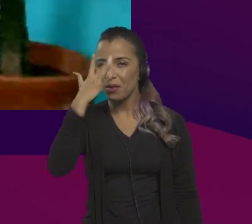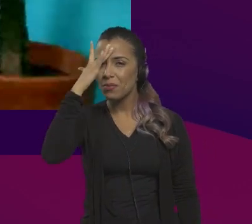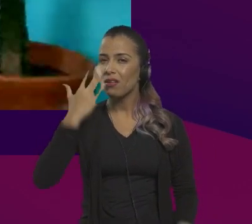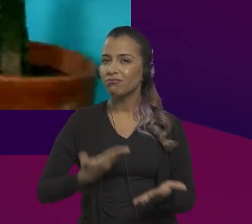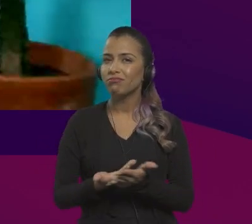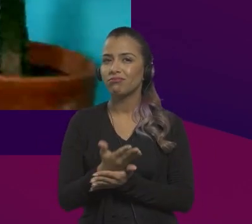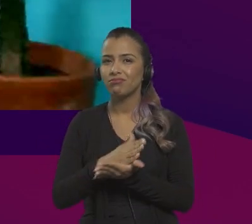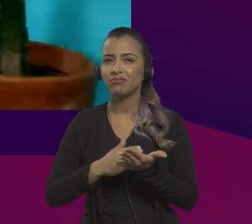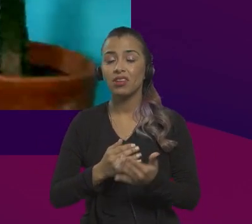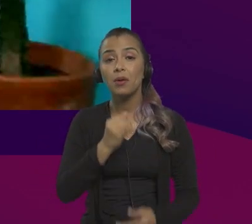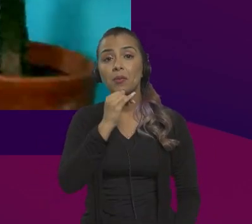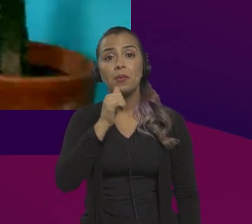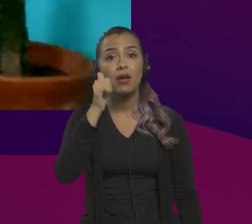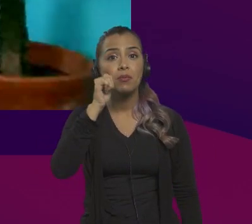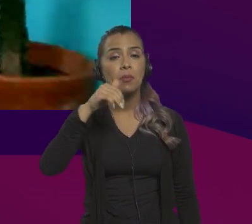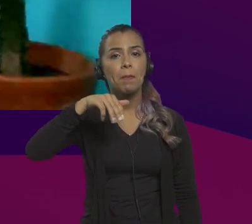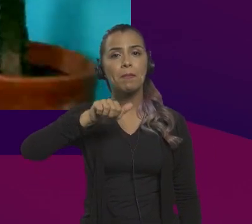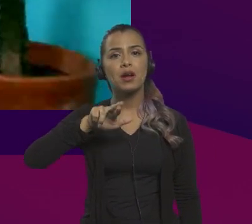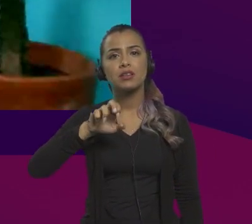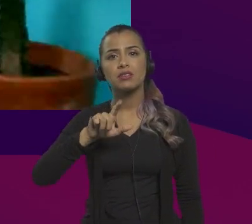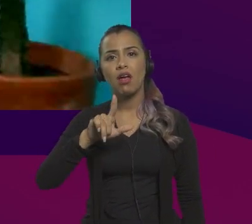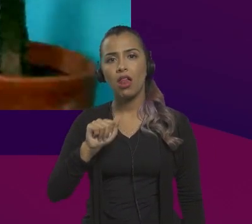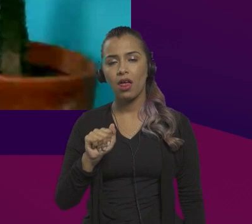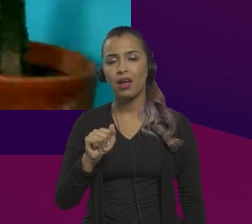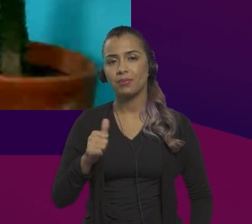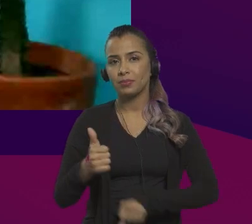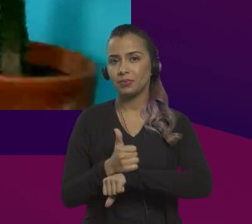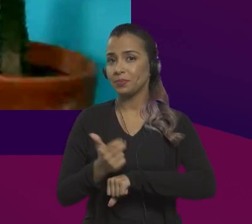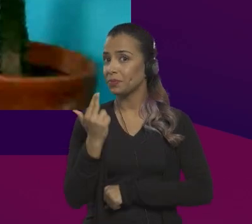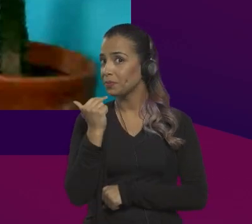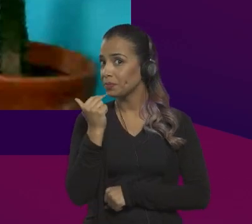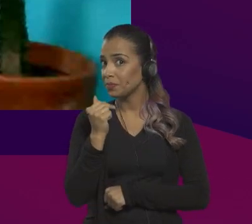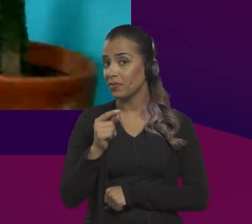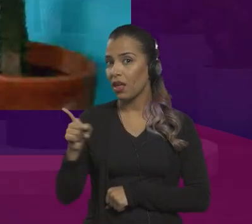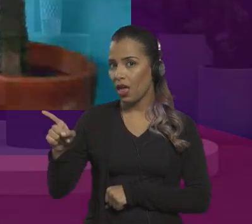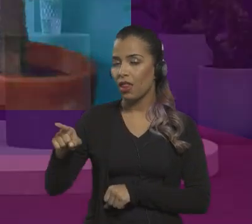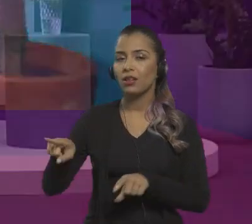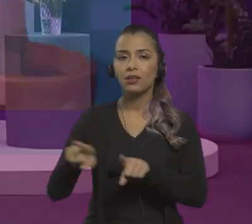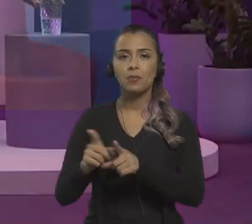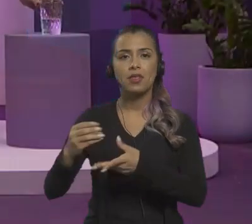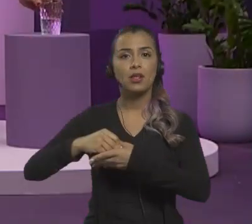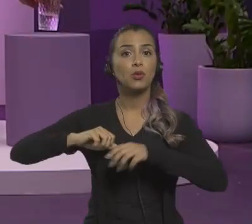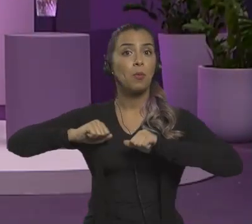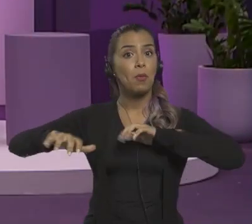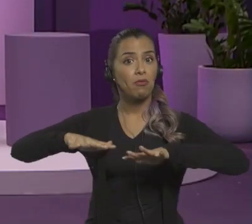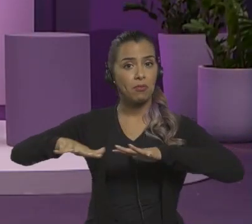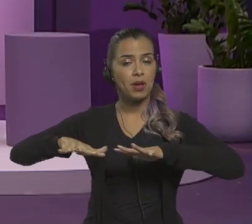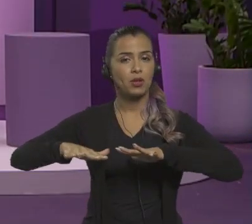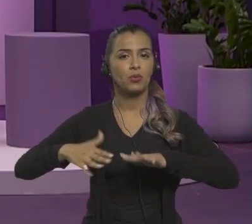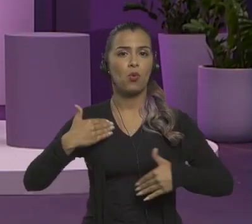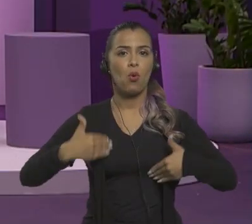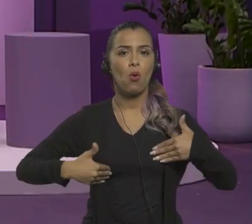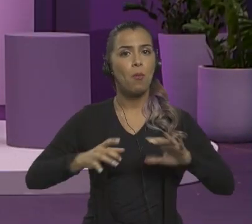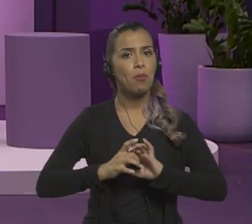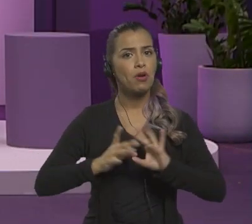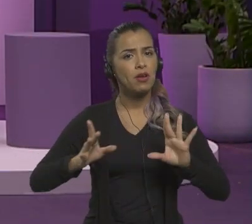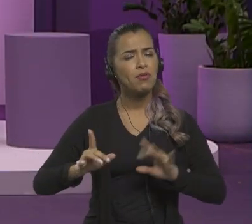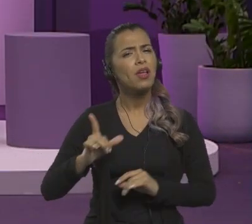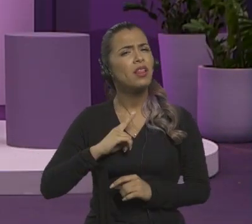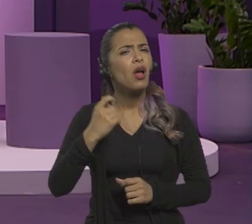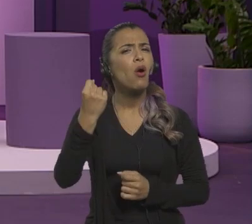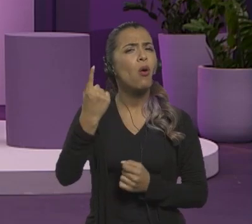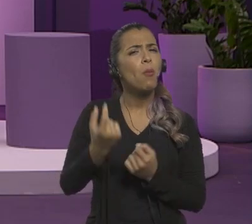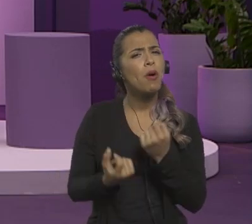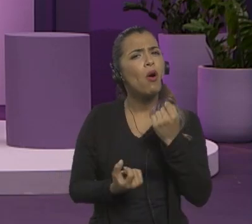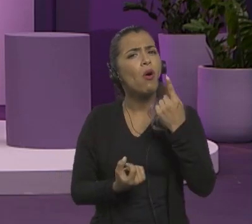a nutricionista, ela vai falar, ela também está lá no movimento Corpo Livre. E a gente tem perguntas muito pequenas, assim, do tipo, ai, a gente